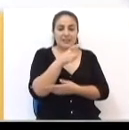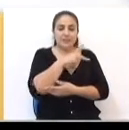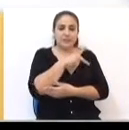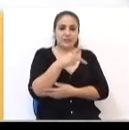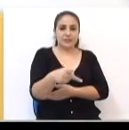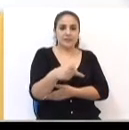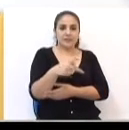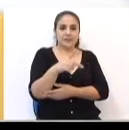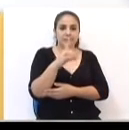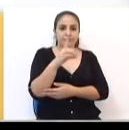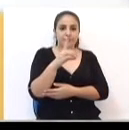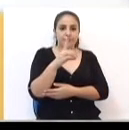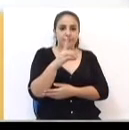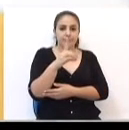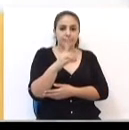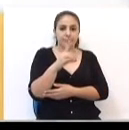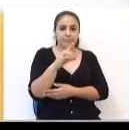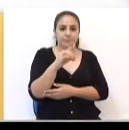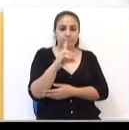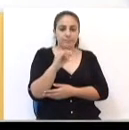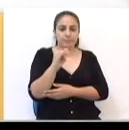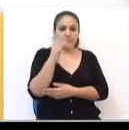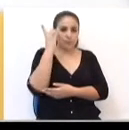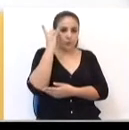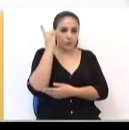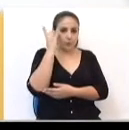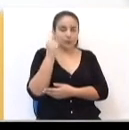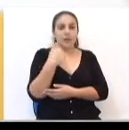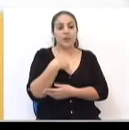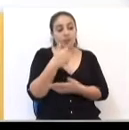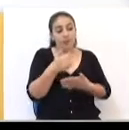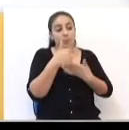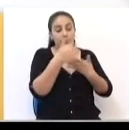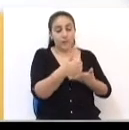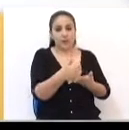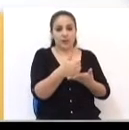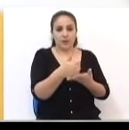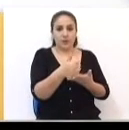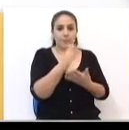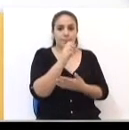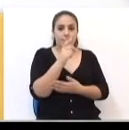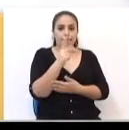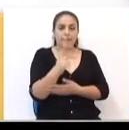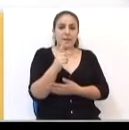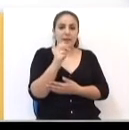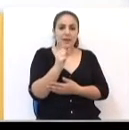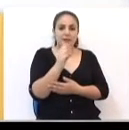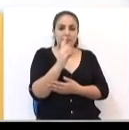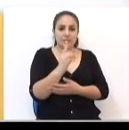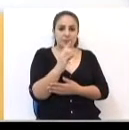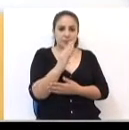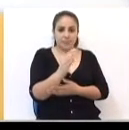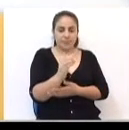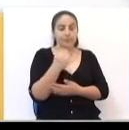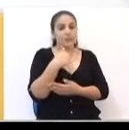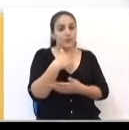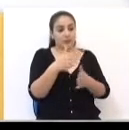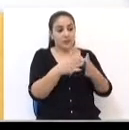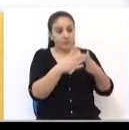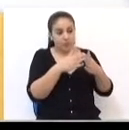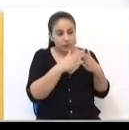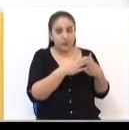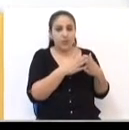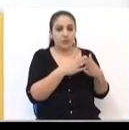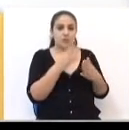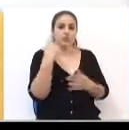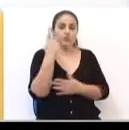optei por ingressar no PSDB, que é o partido que defende o parlamentarismo, que é um modelo de sistema de governo que eu defendo, que eu